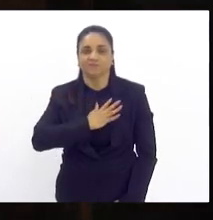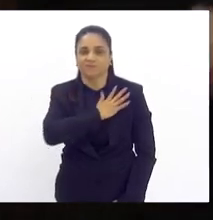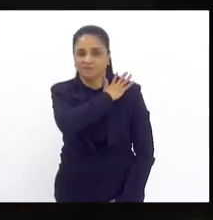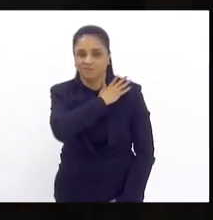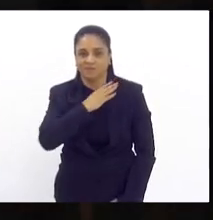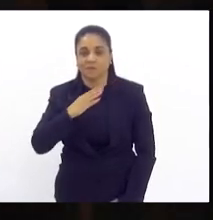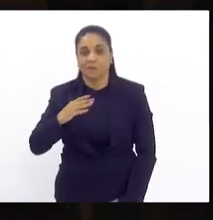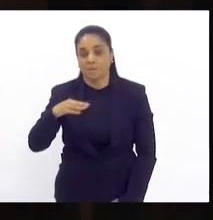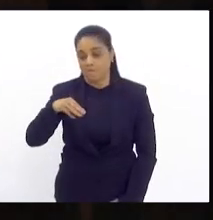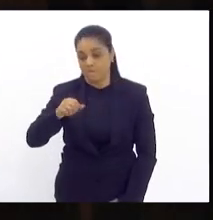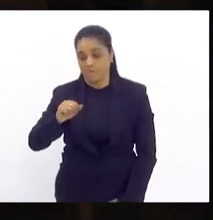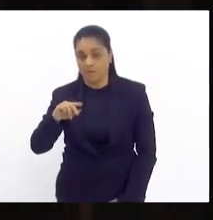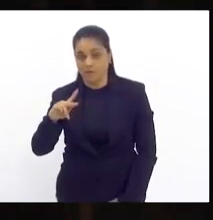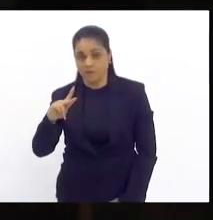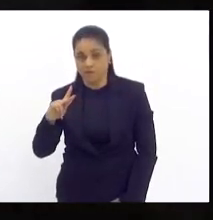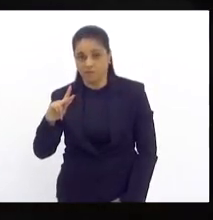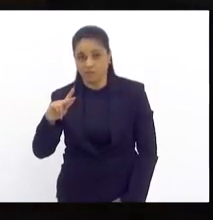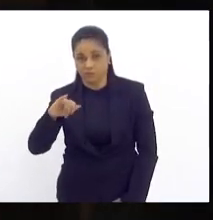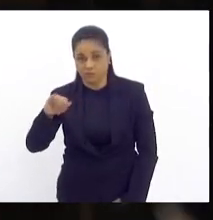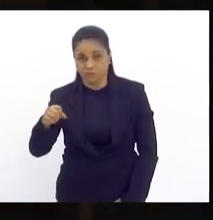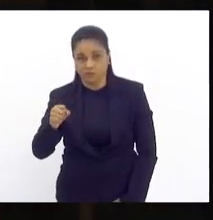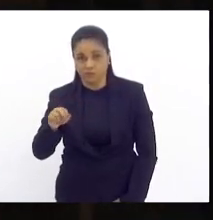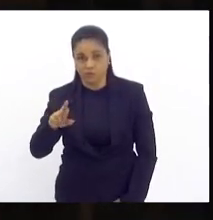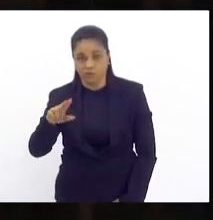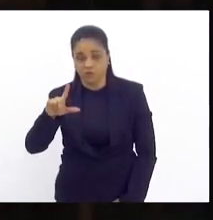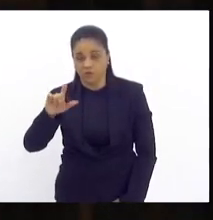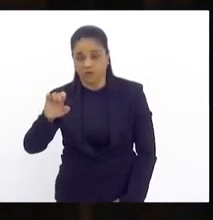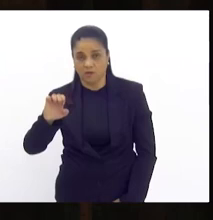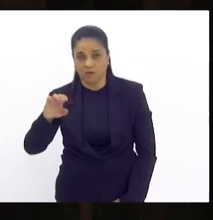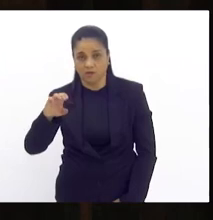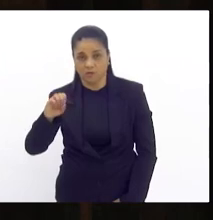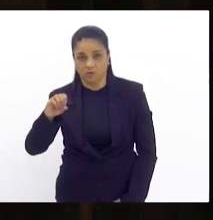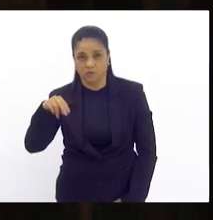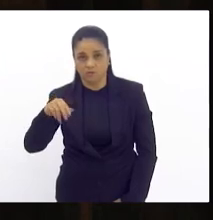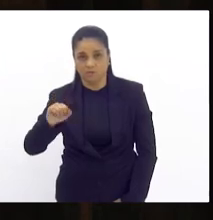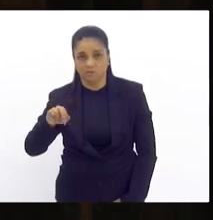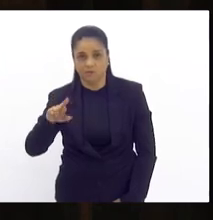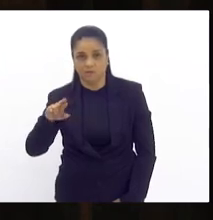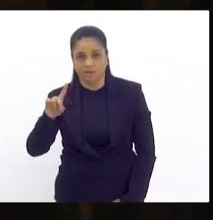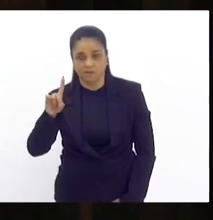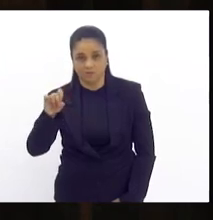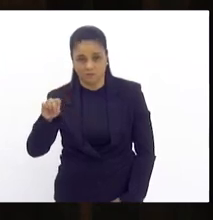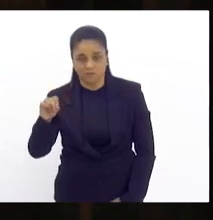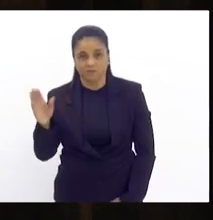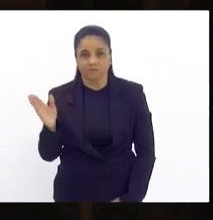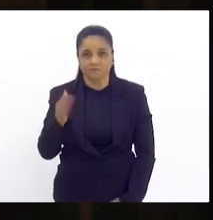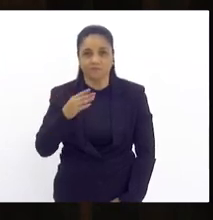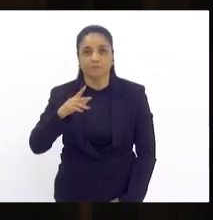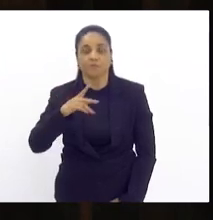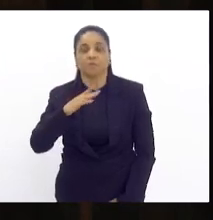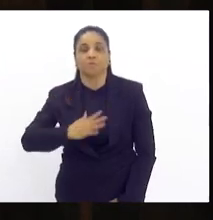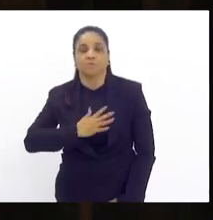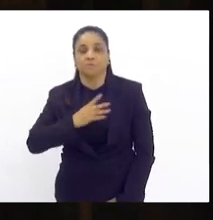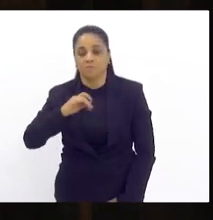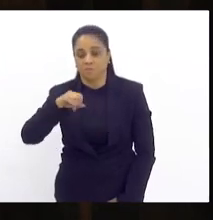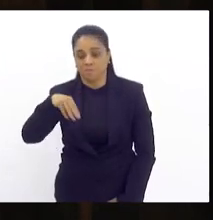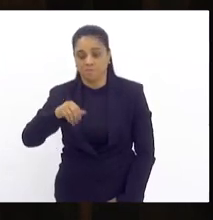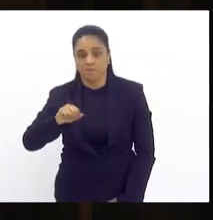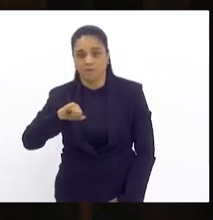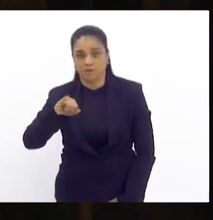Major Leonardo Ferreira Oliveira, Major Patrícia de Andrade